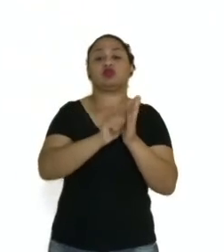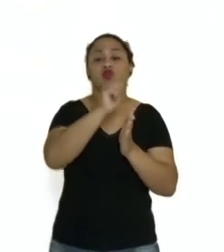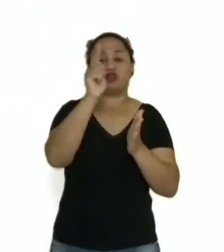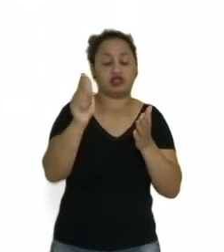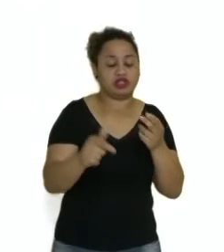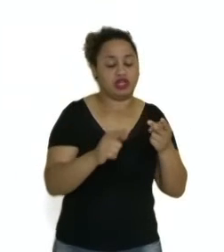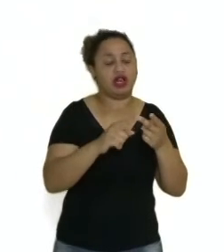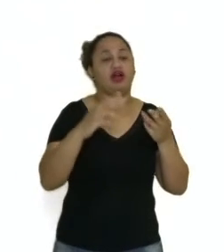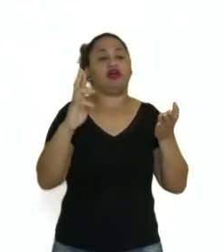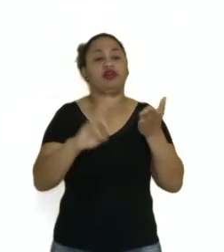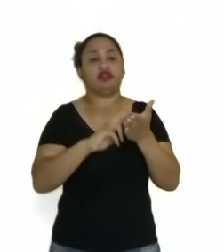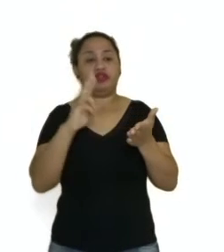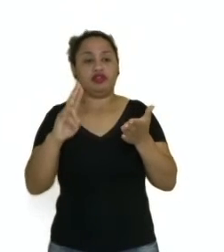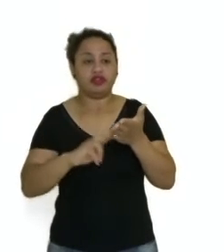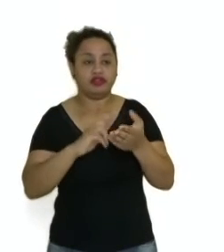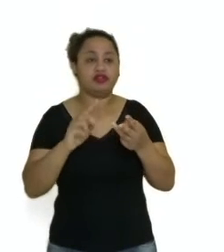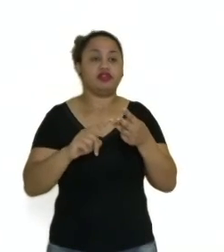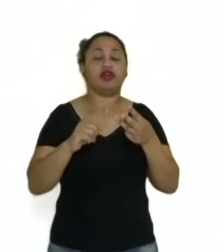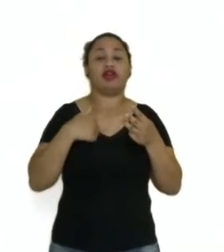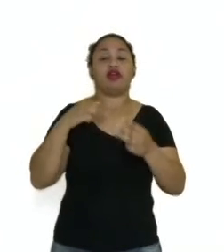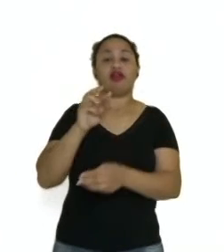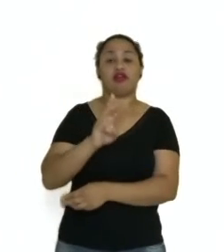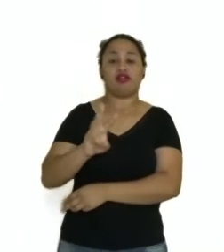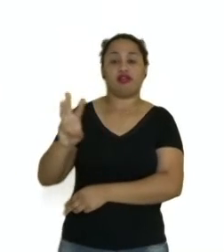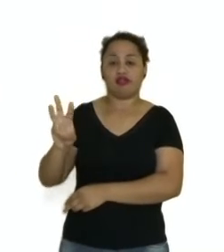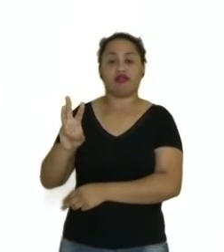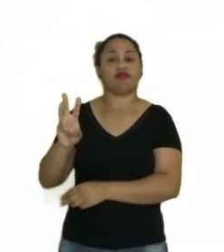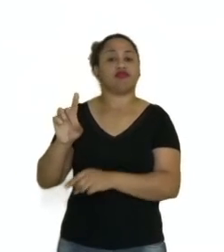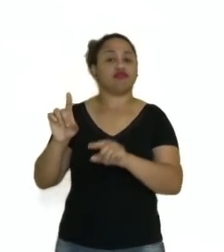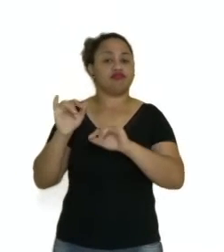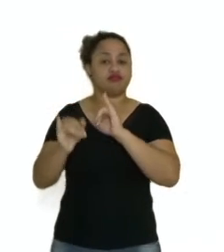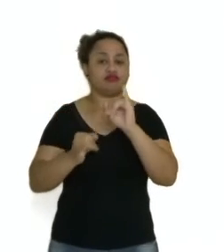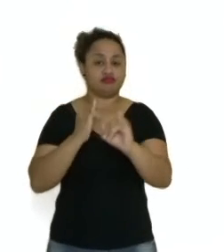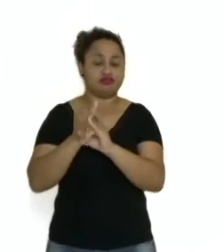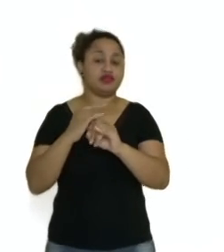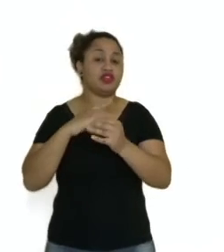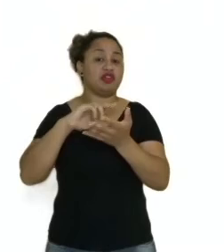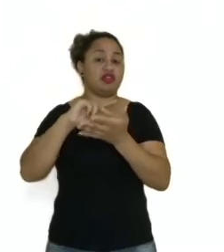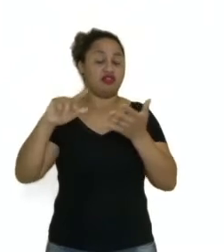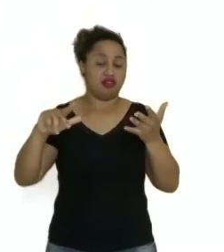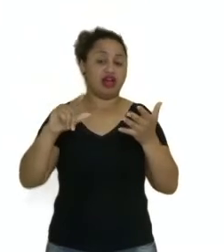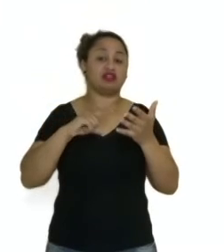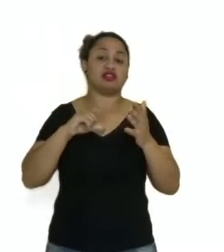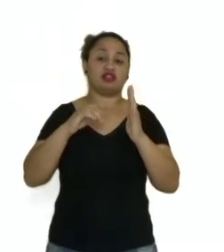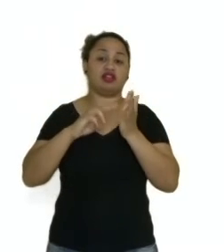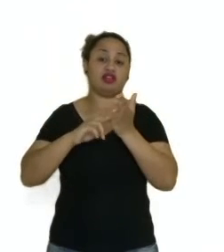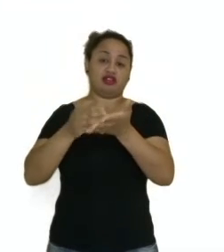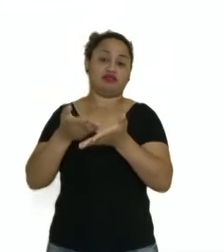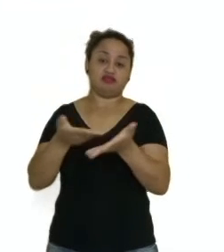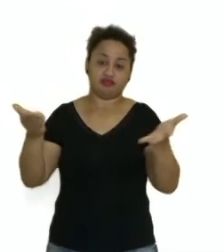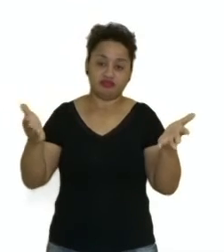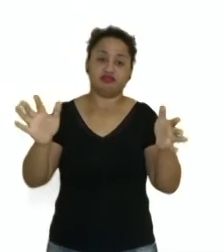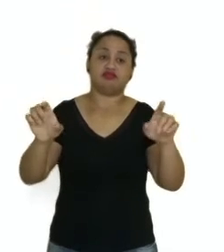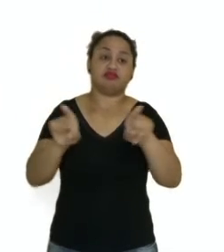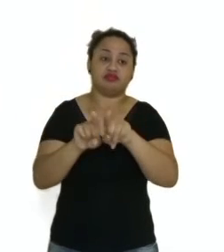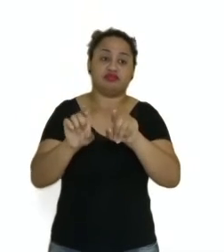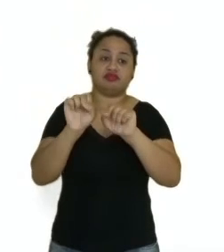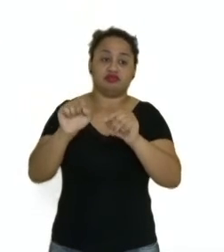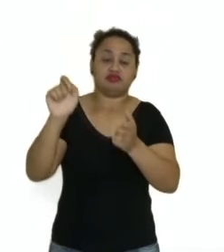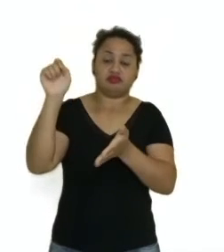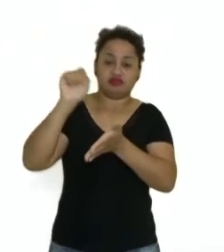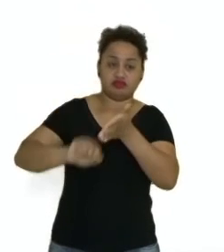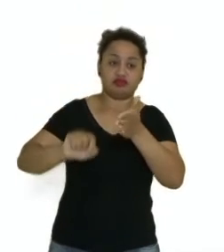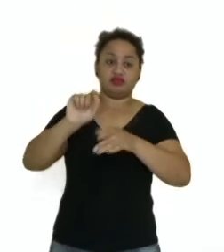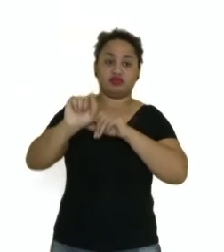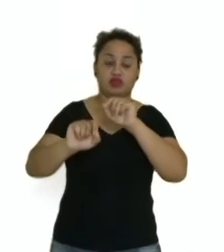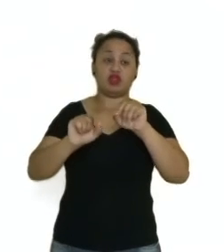jornais, revistas, portais da internet, tem vários portais com cartas abertas e podem ser assinadas,